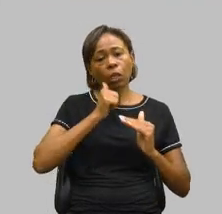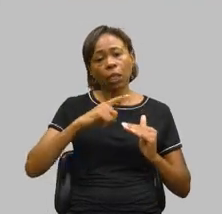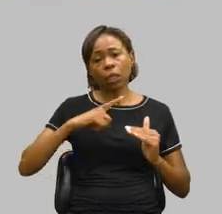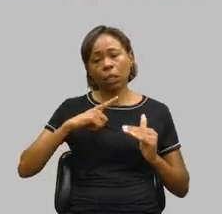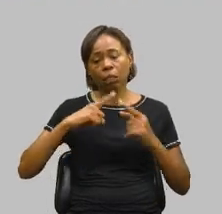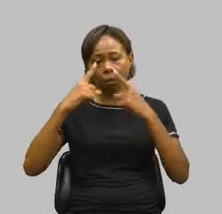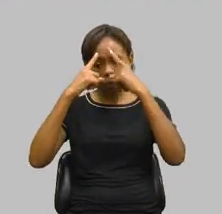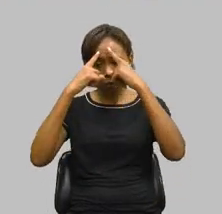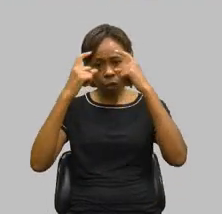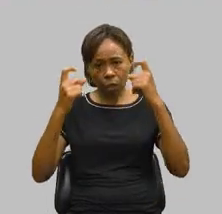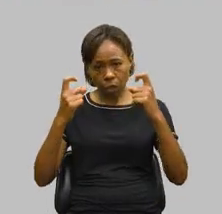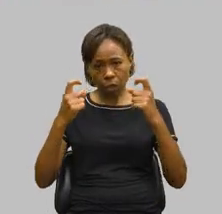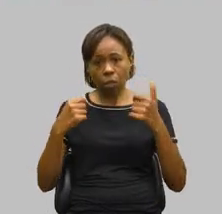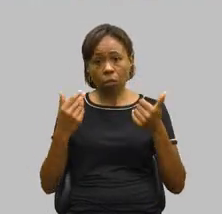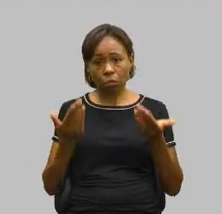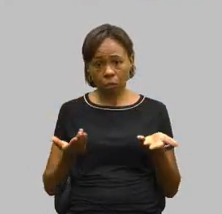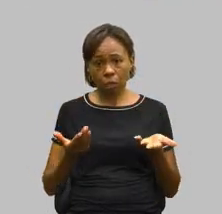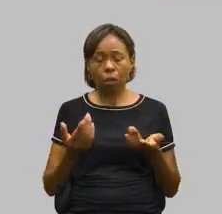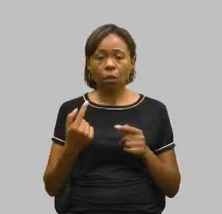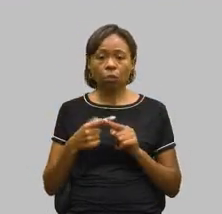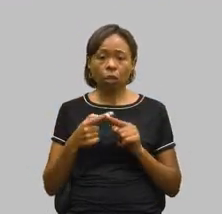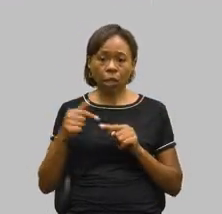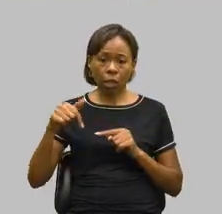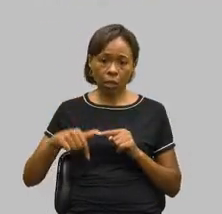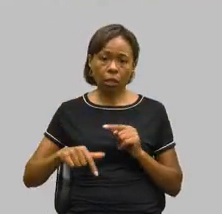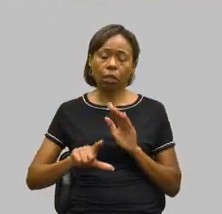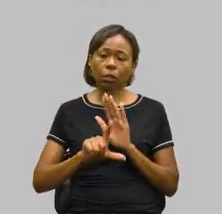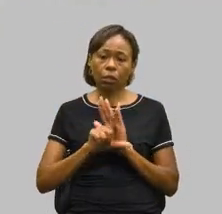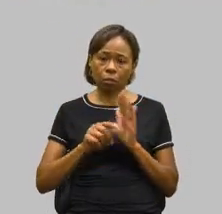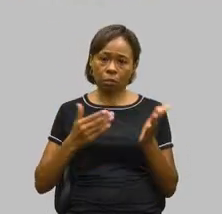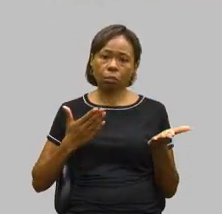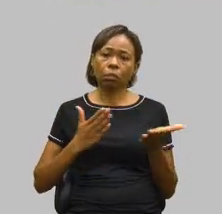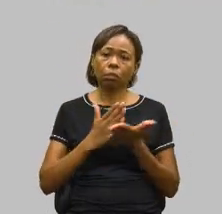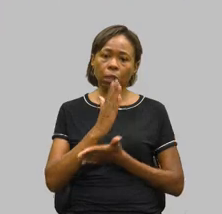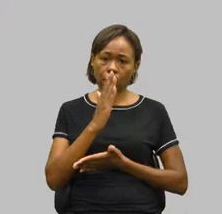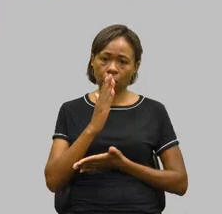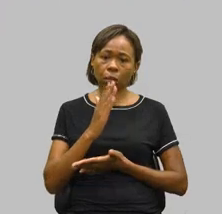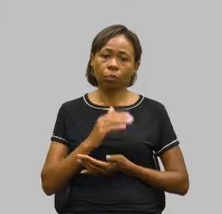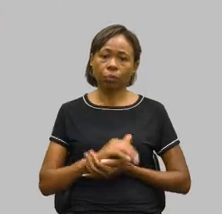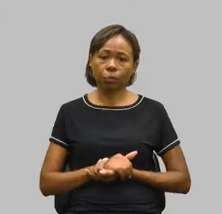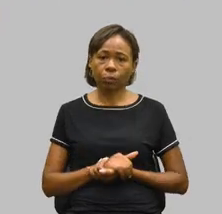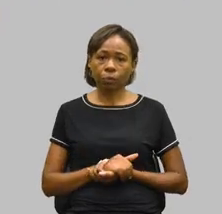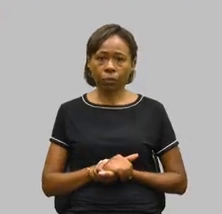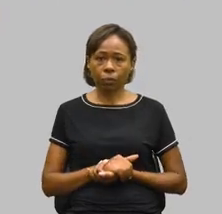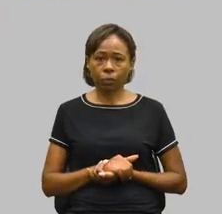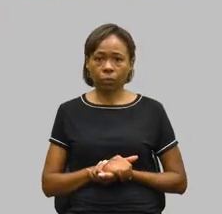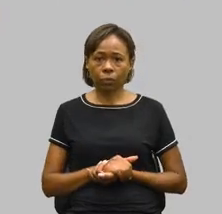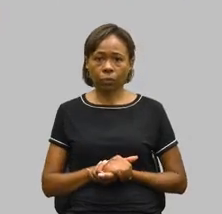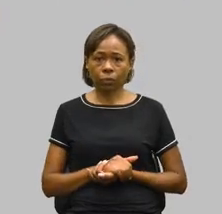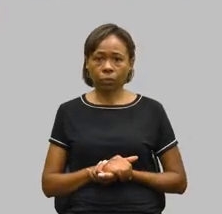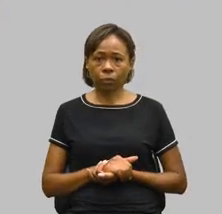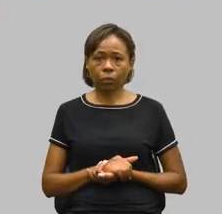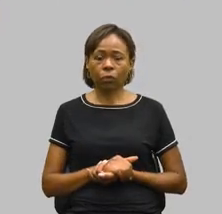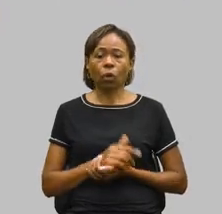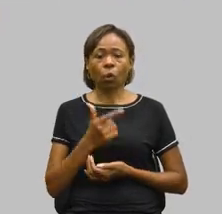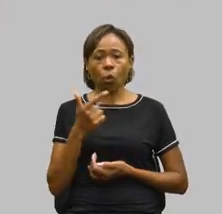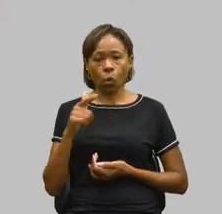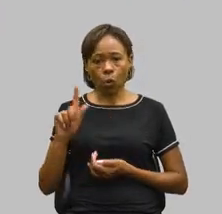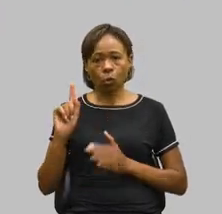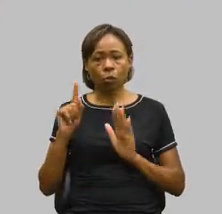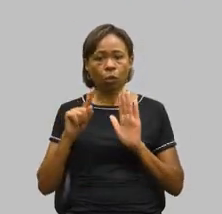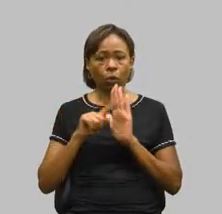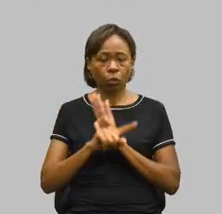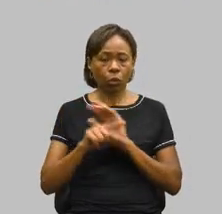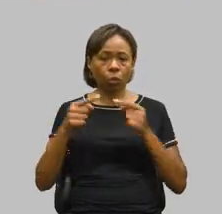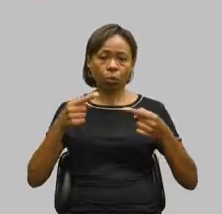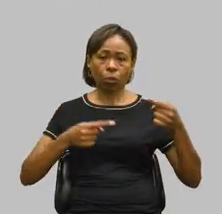temos legislações aprovadas aqui na casa que perpassam essa questão vou também fazer questionamento aqui em relação à